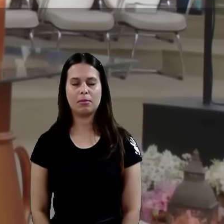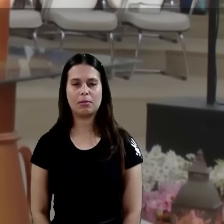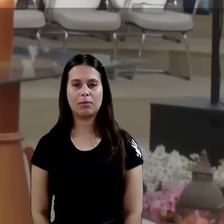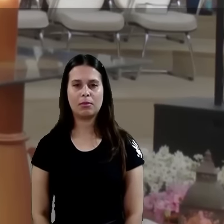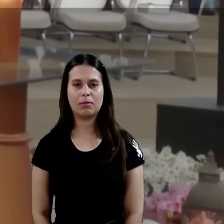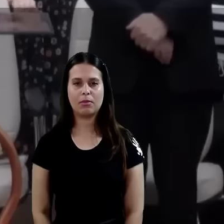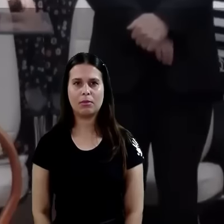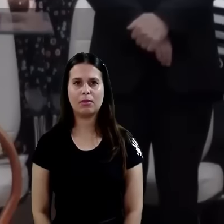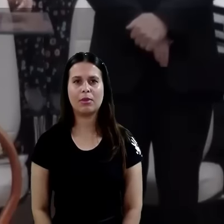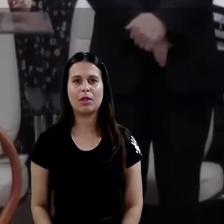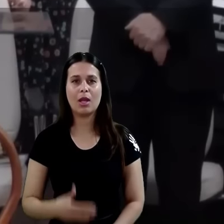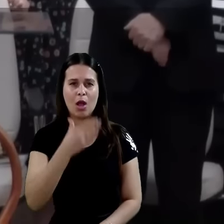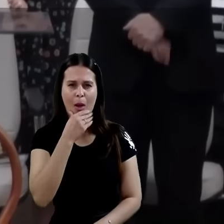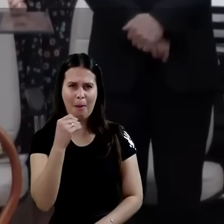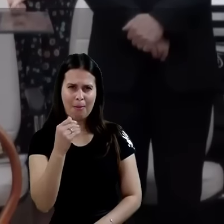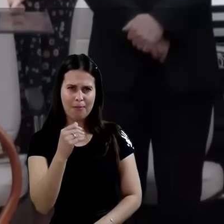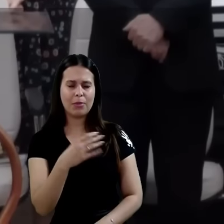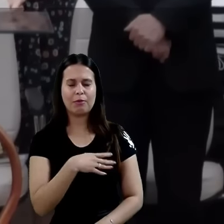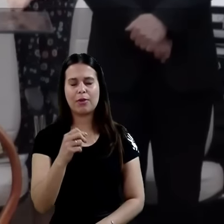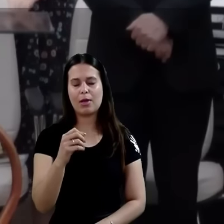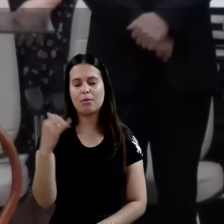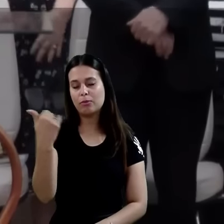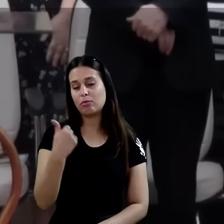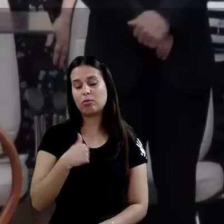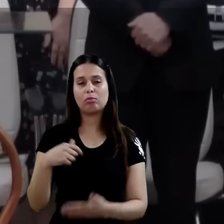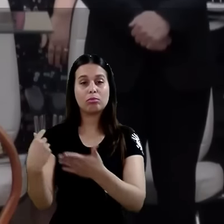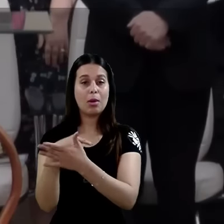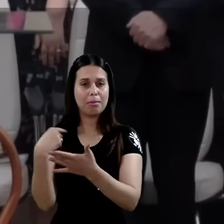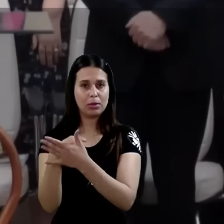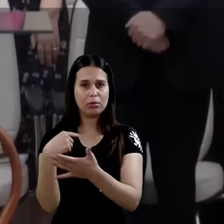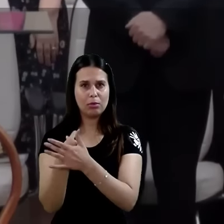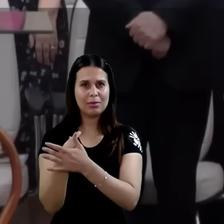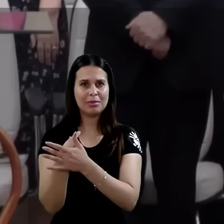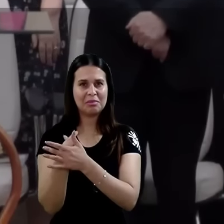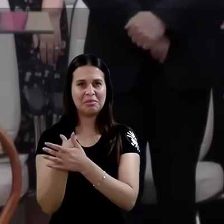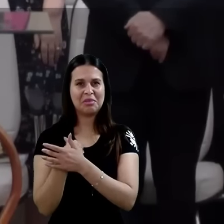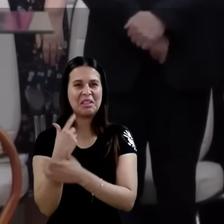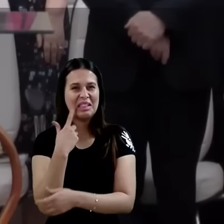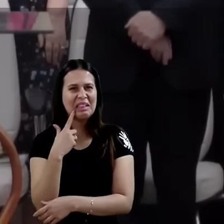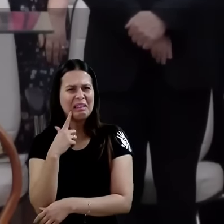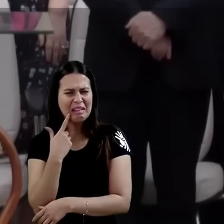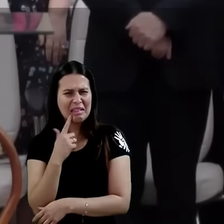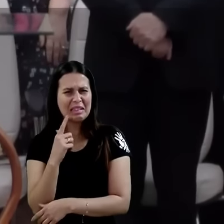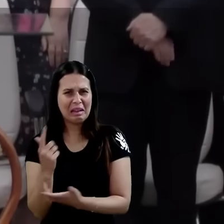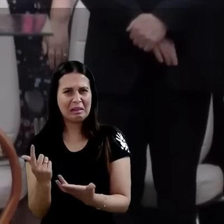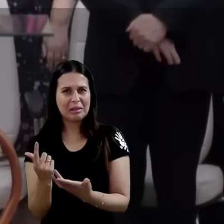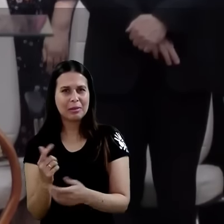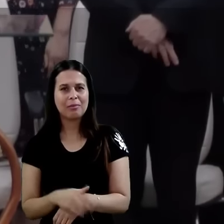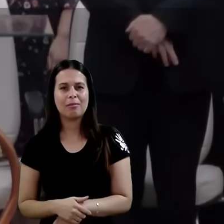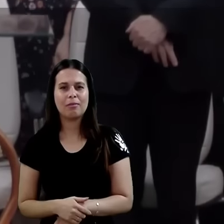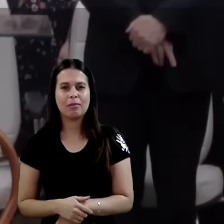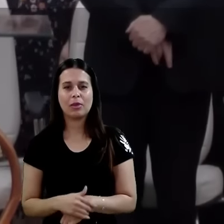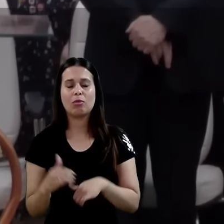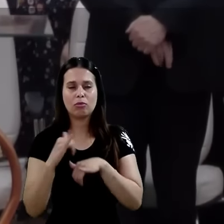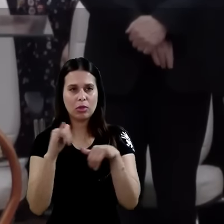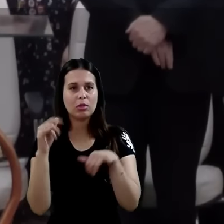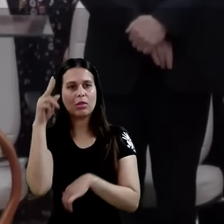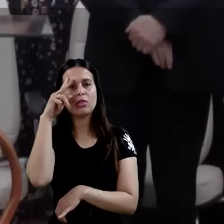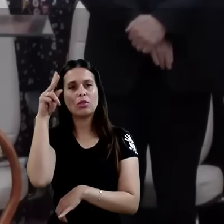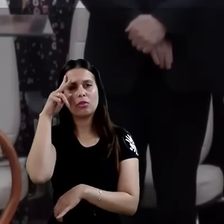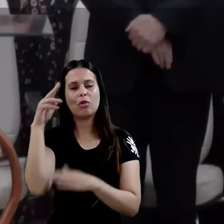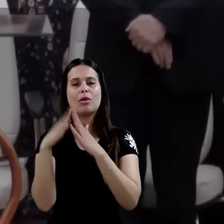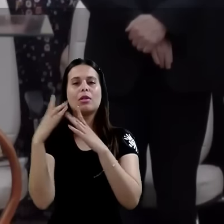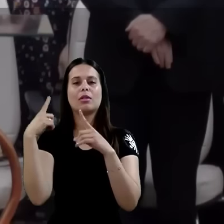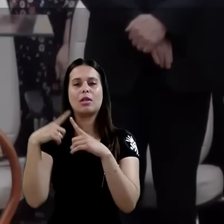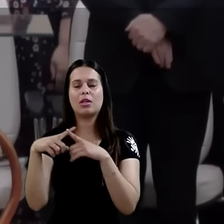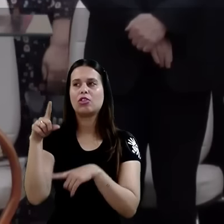Meu filho me fez uma pergunta essa semana eu achei engraçada eu conto irmãos história da igreja contei história da igreja